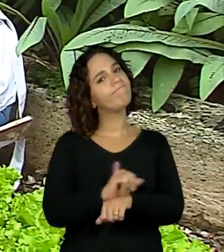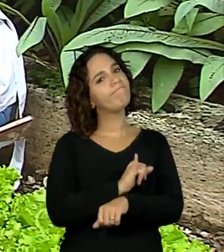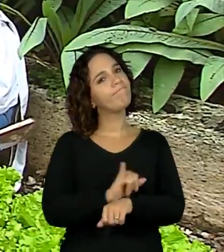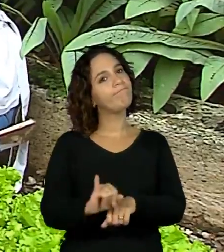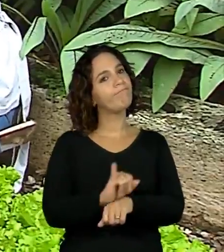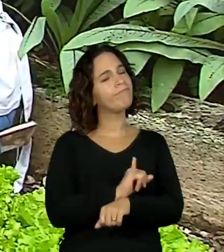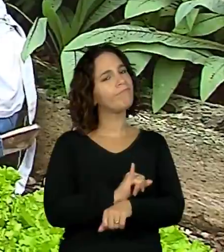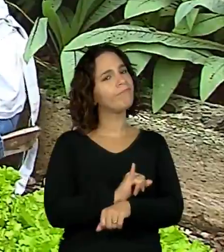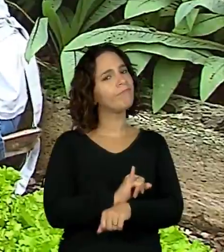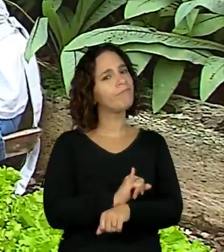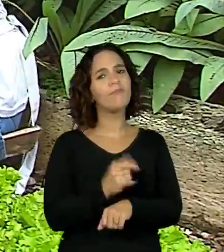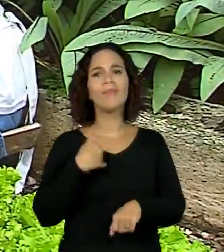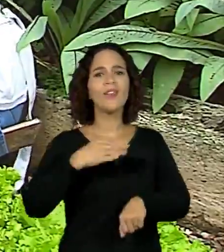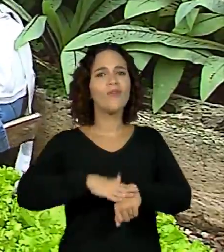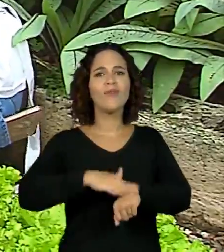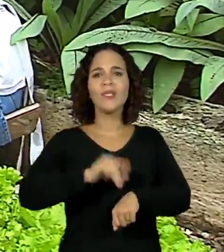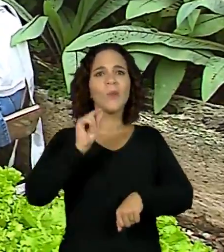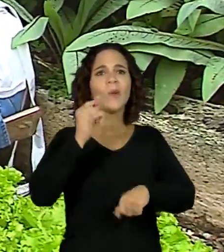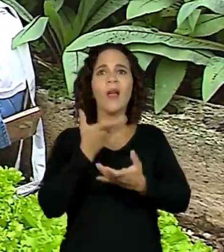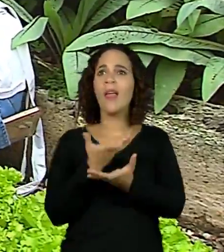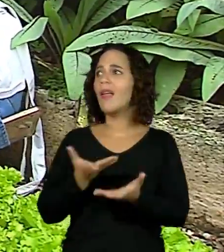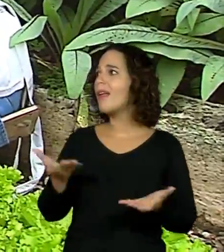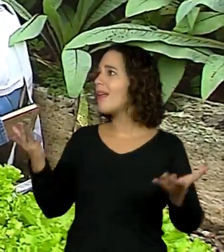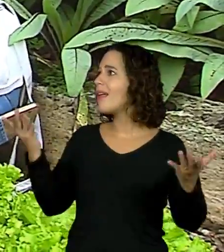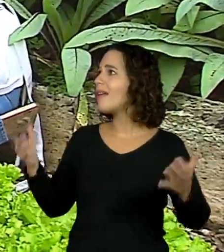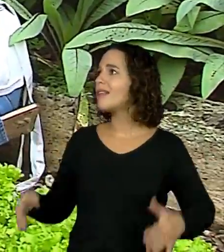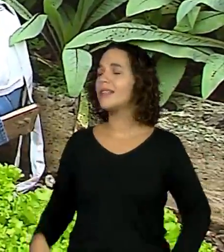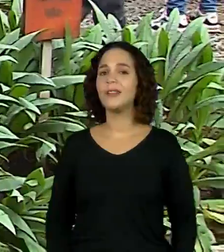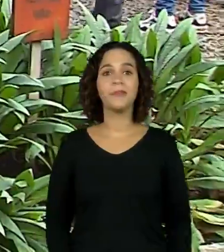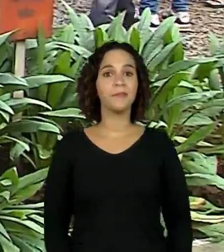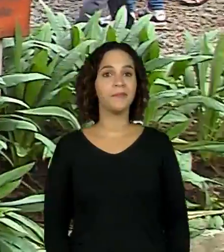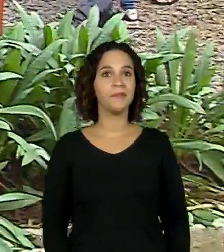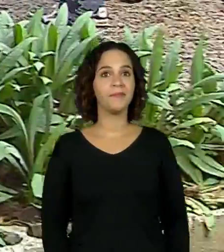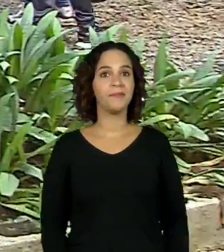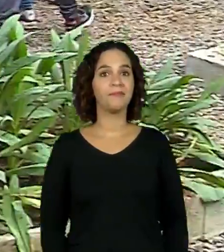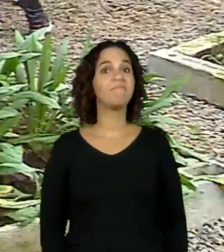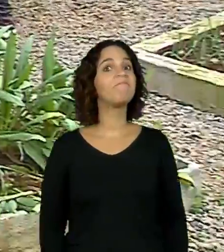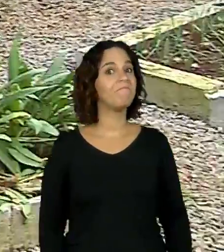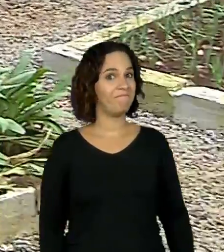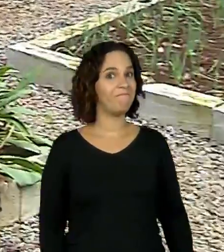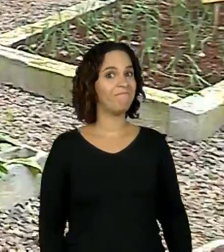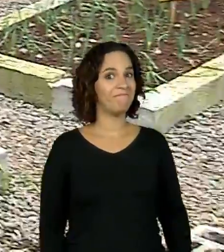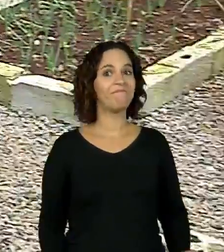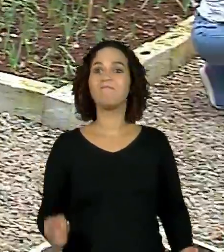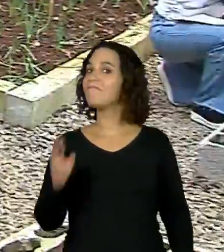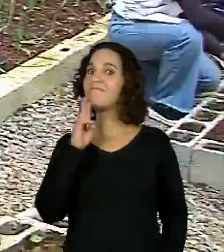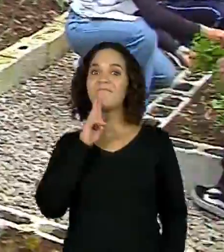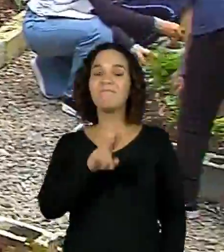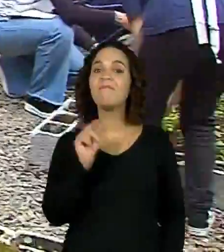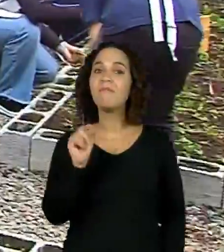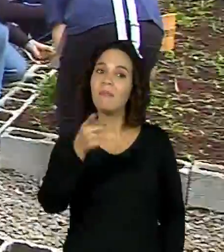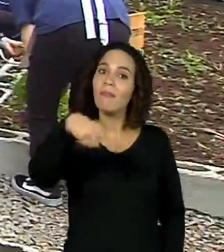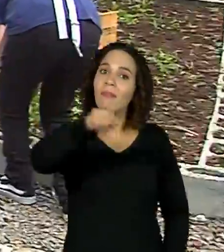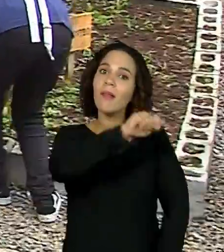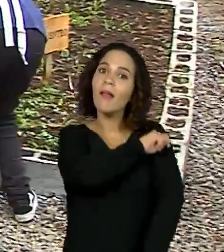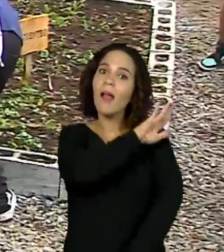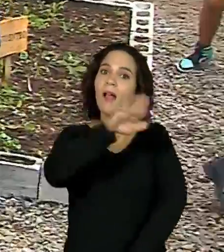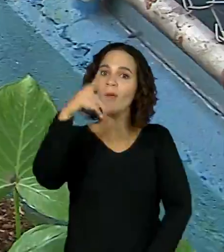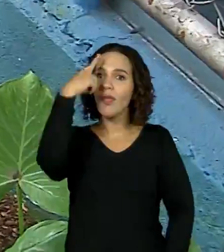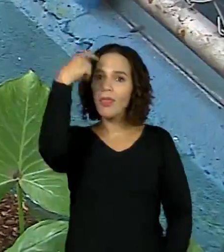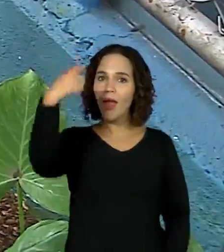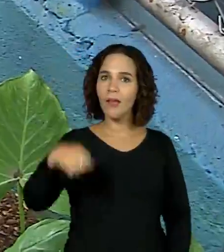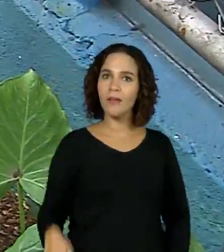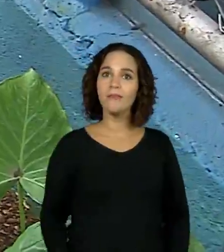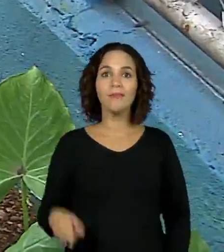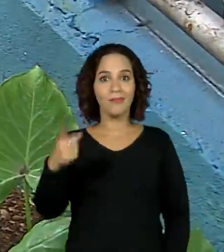Mas então, qual seria o destino desses alimentos? A resposta veio dos próprios alunos.